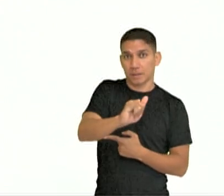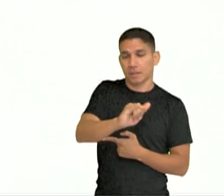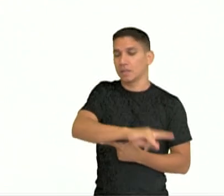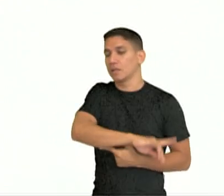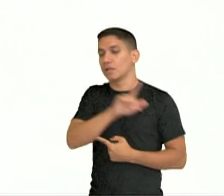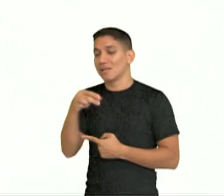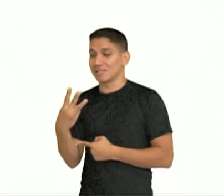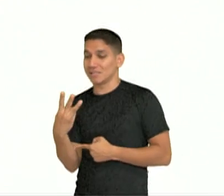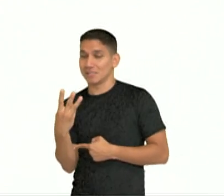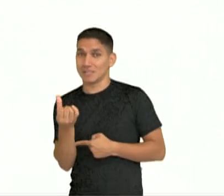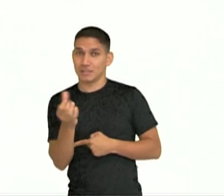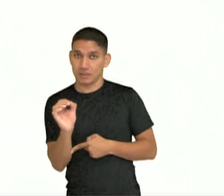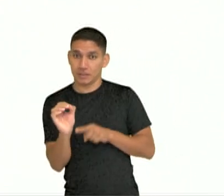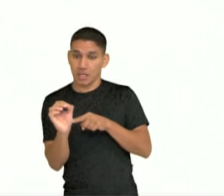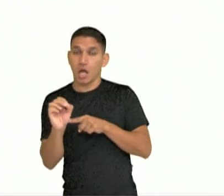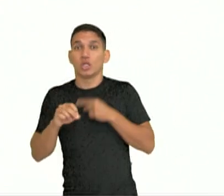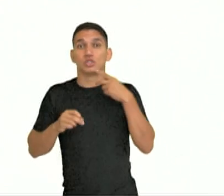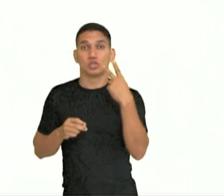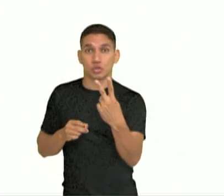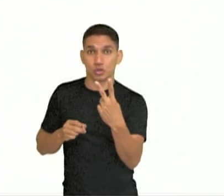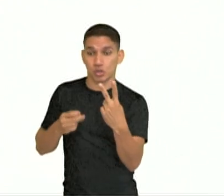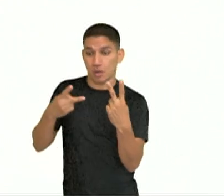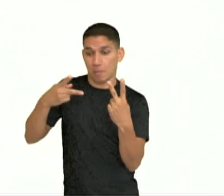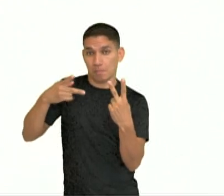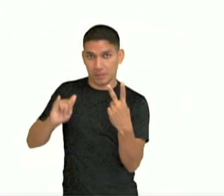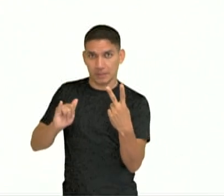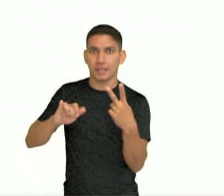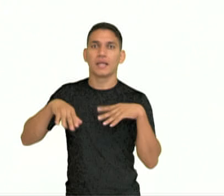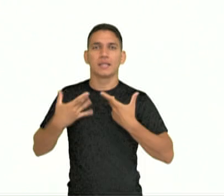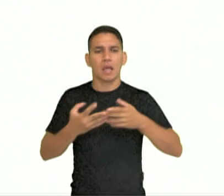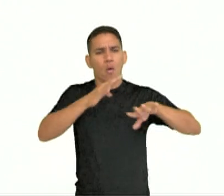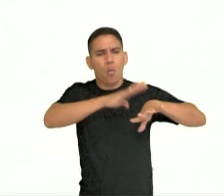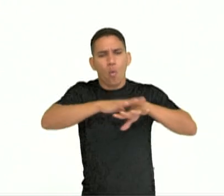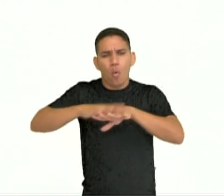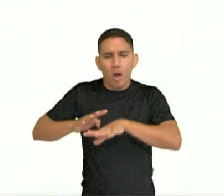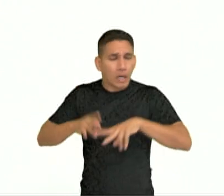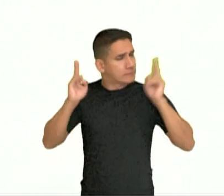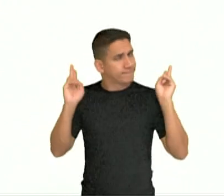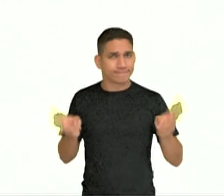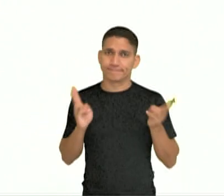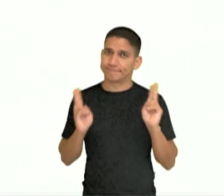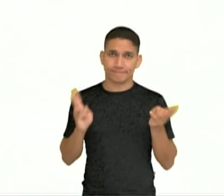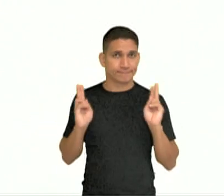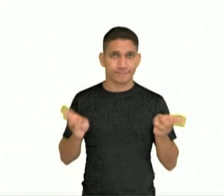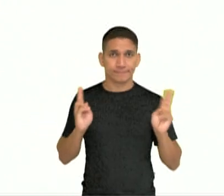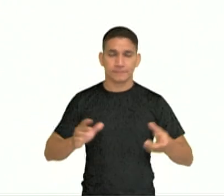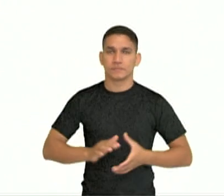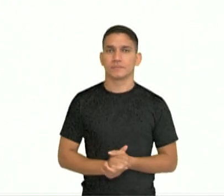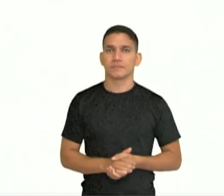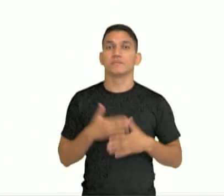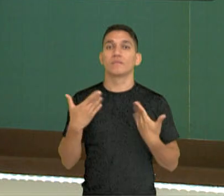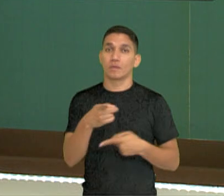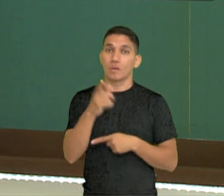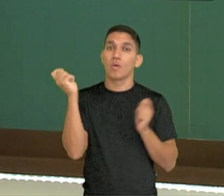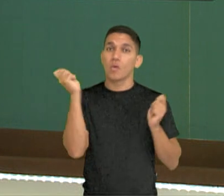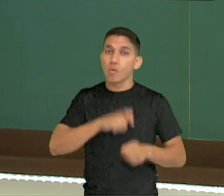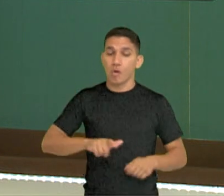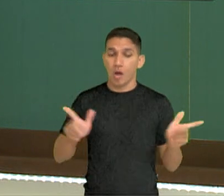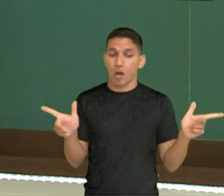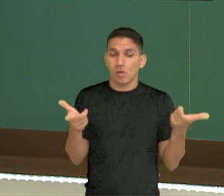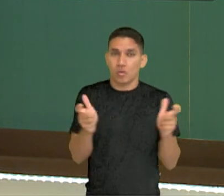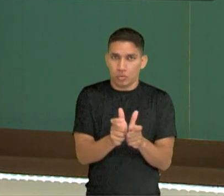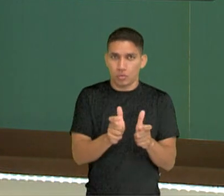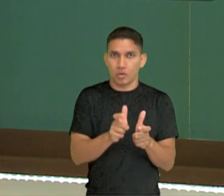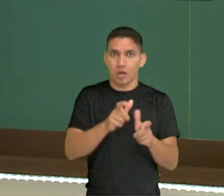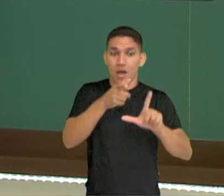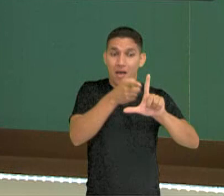eu vou substituir por 2π. O cálculo continua sendo exatamente o mesmo. Então, você pode reduzir os ângulos tanto